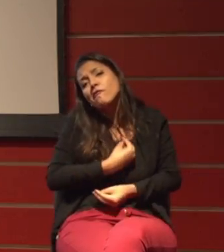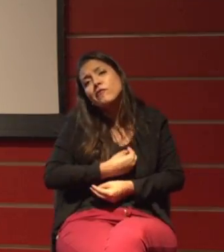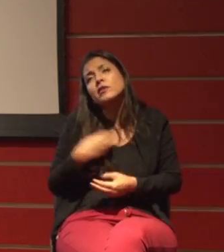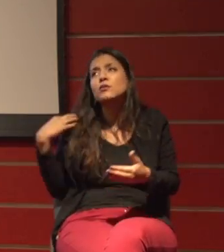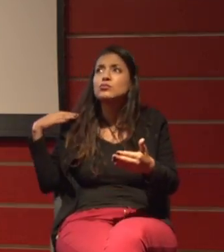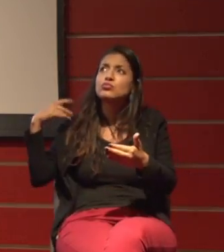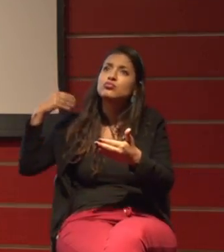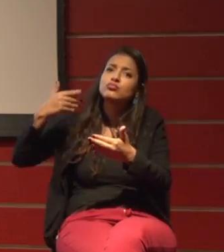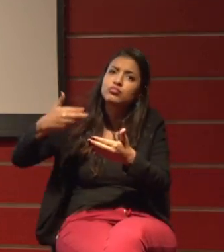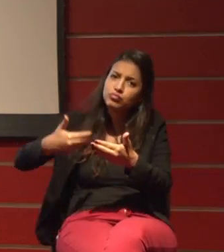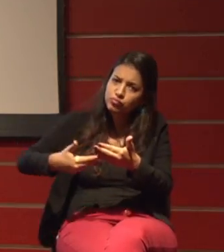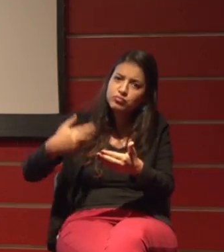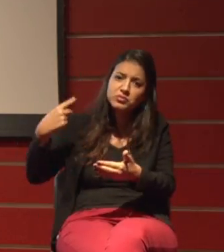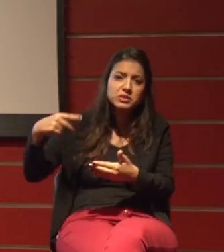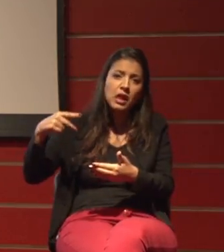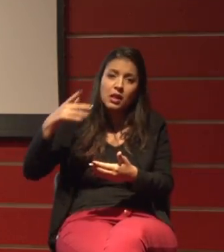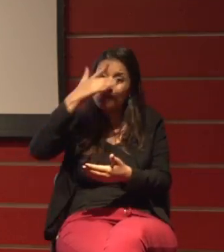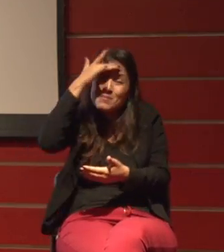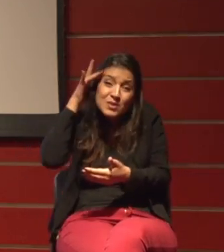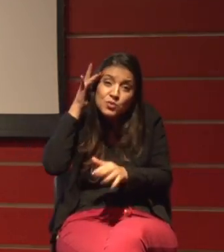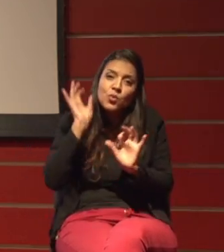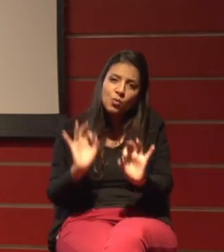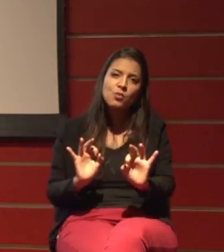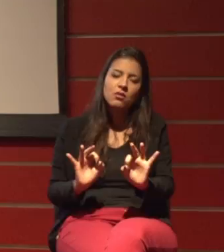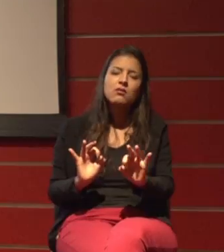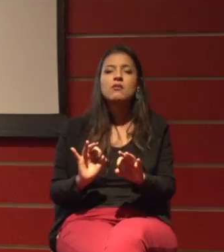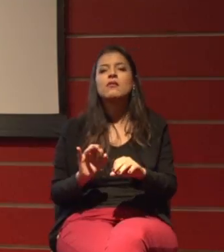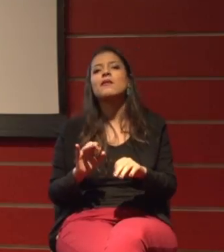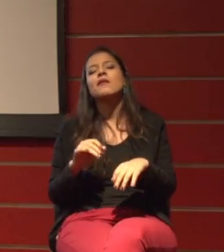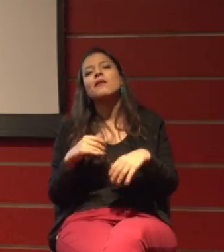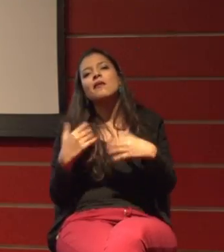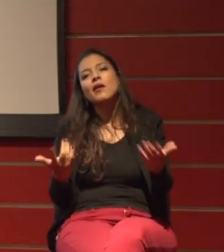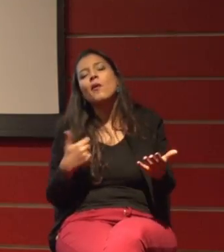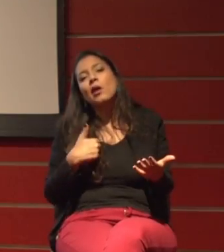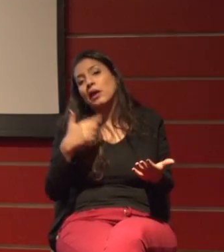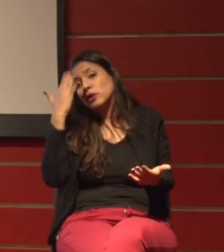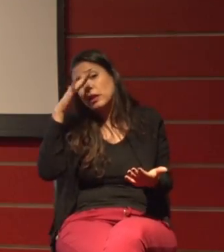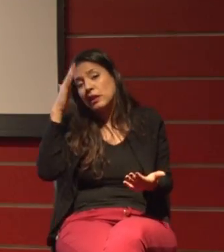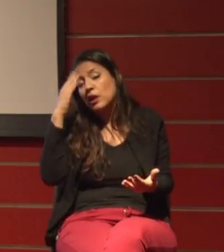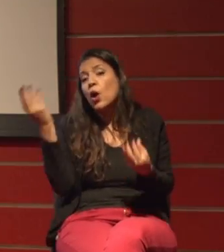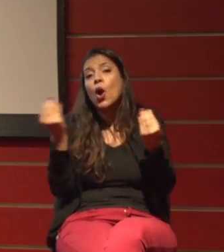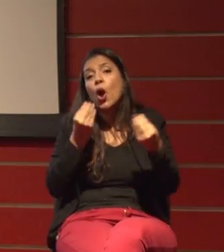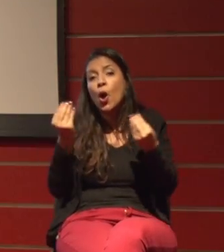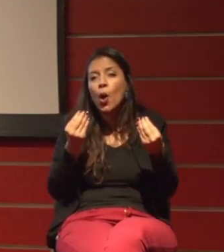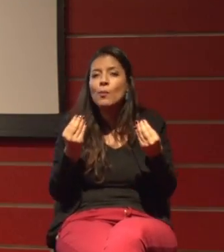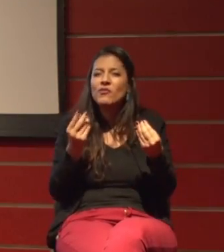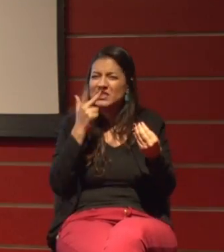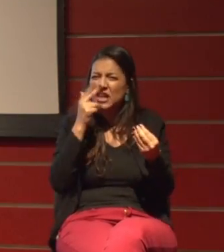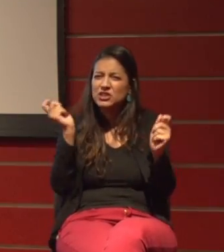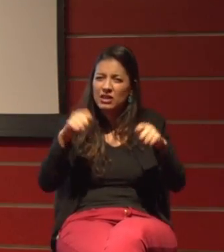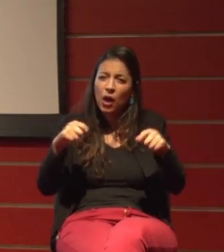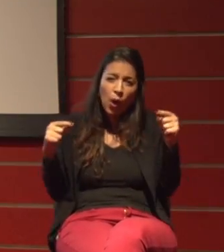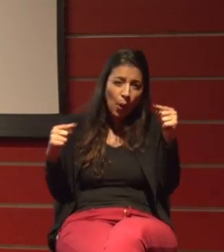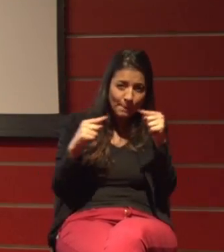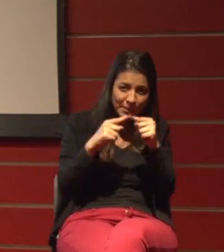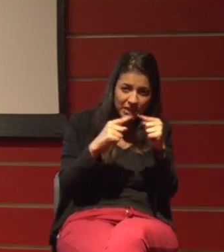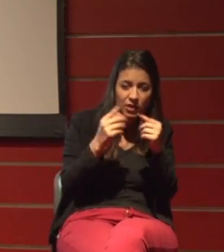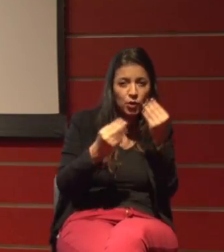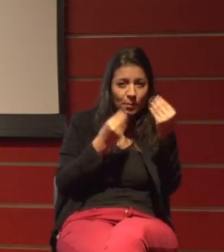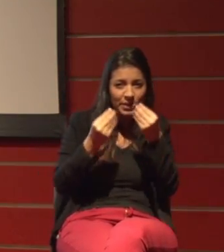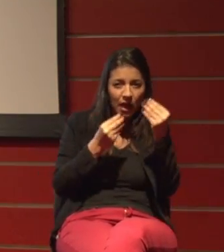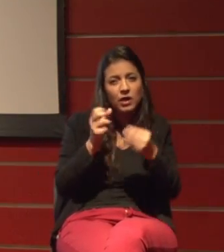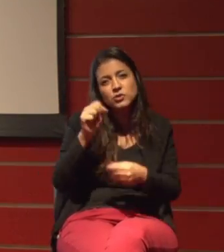e de uma pessoa e eu queria entender de você se é possível se você acha viável esse tipo de de